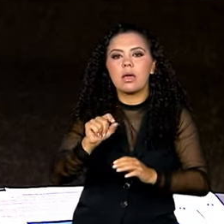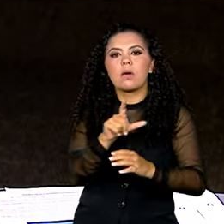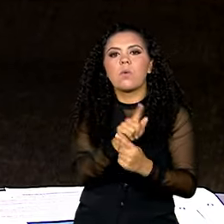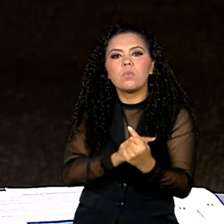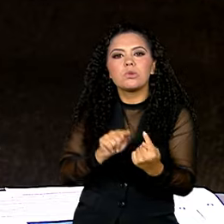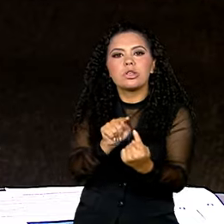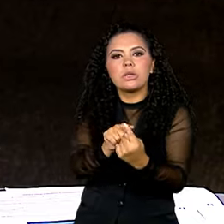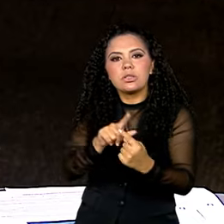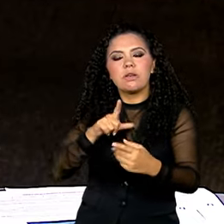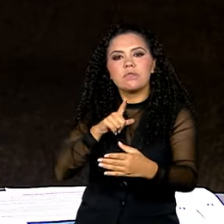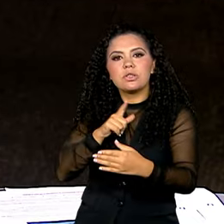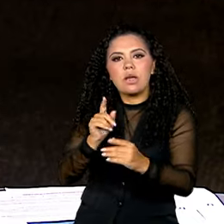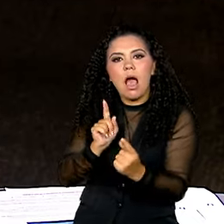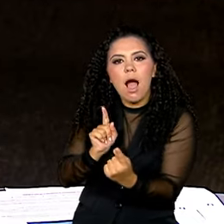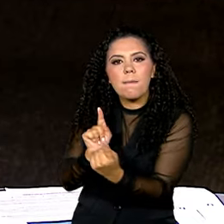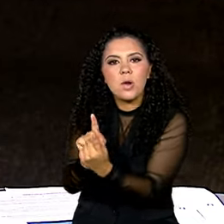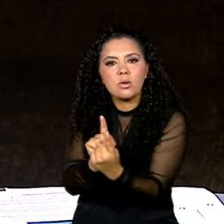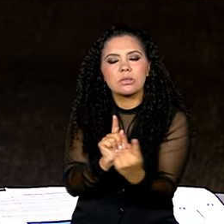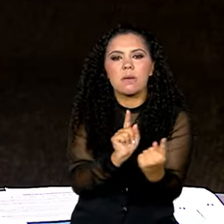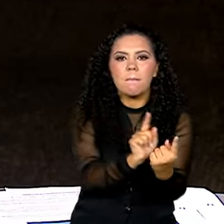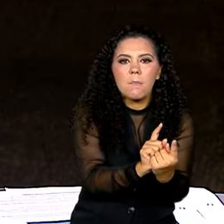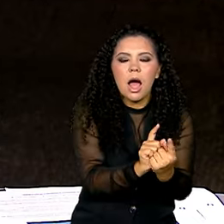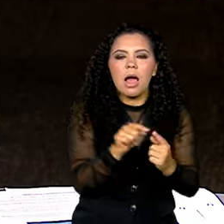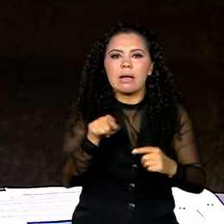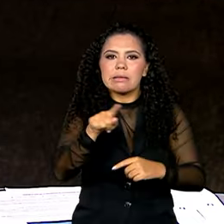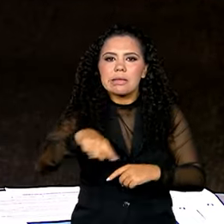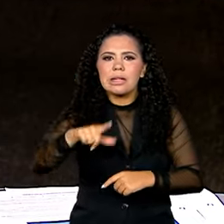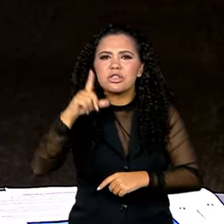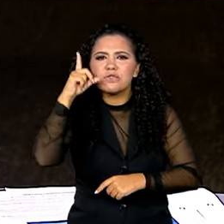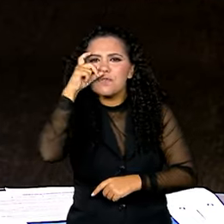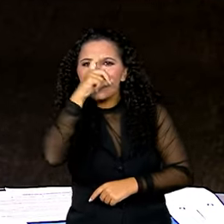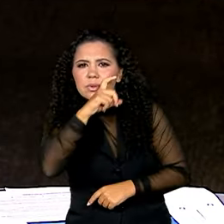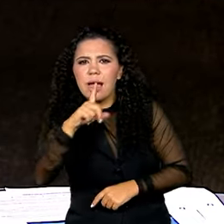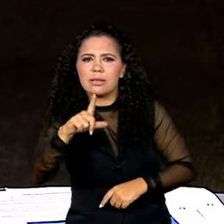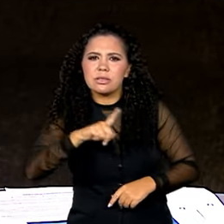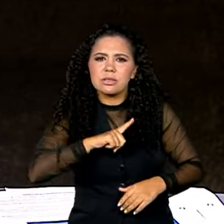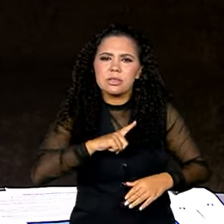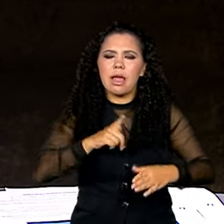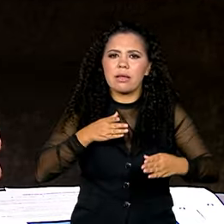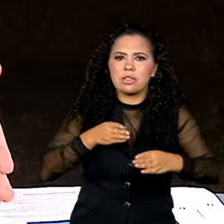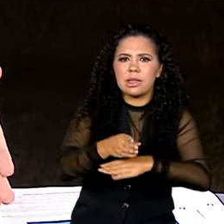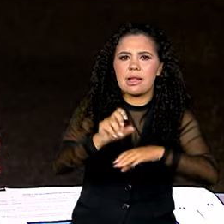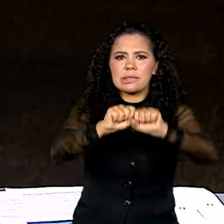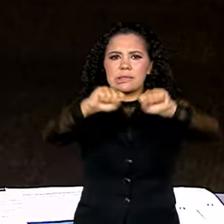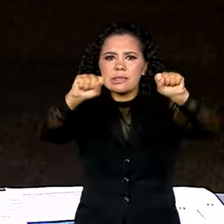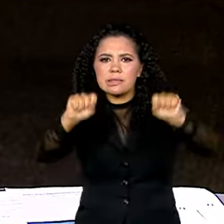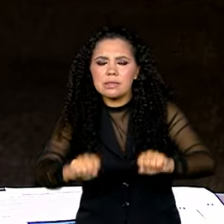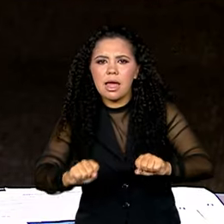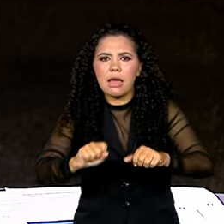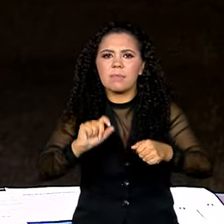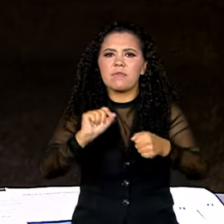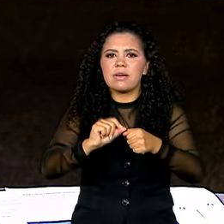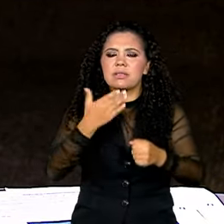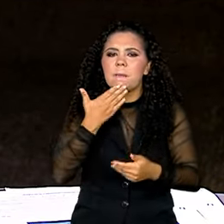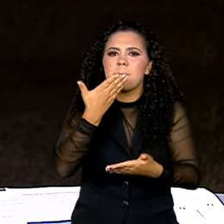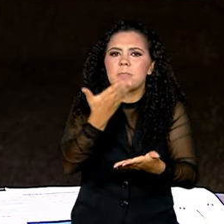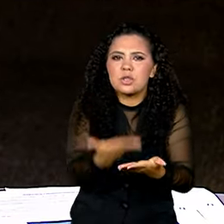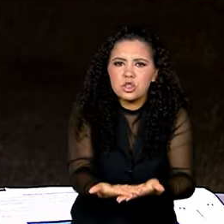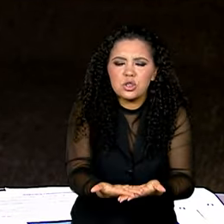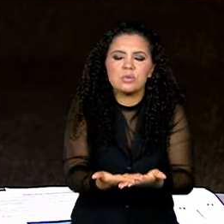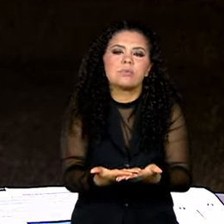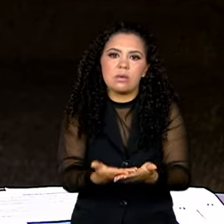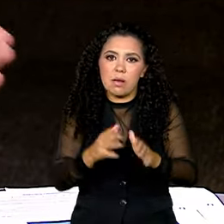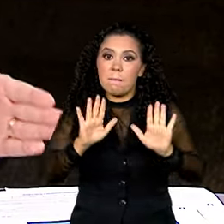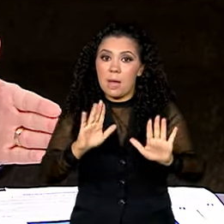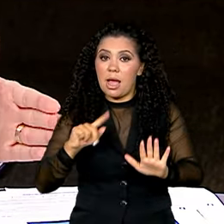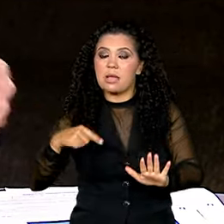você mencionou, têm dificuldade de entrar no sistema, de se regularizar, de fazer a sua solicitação. Então, nós vamos agora